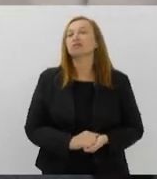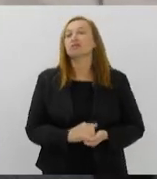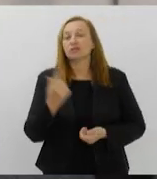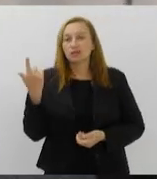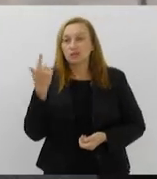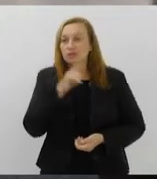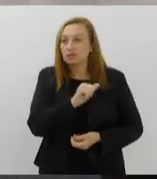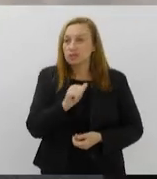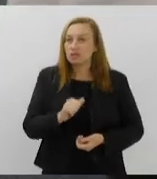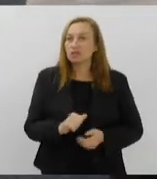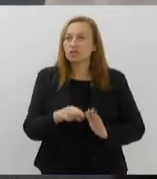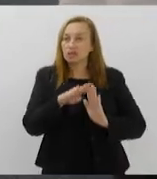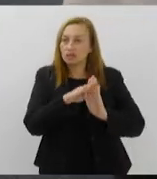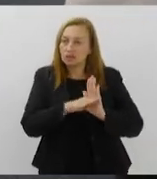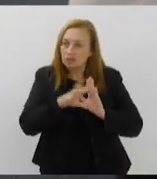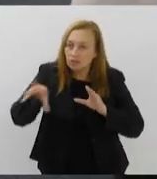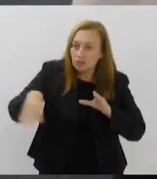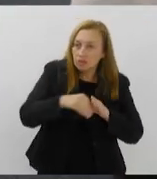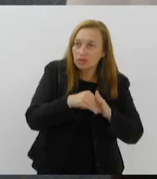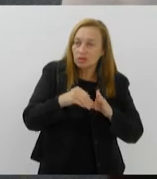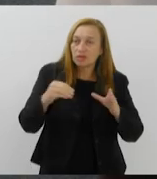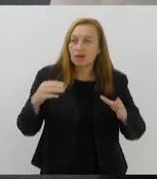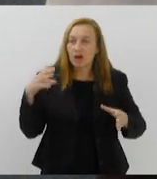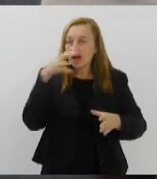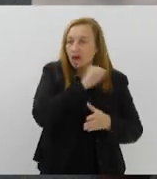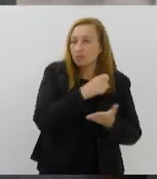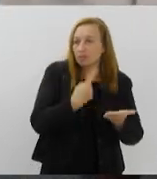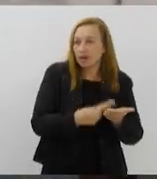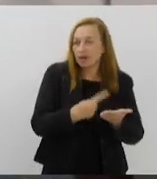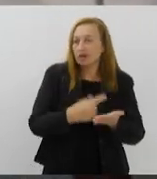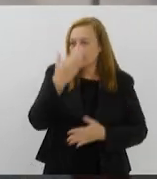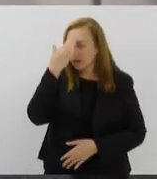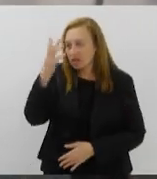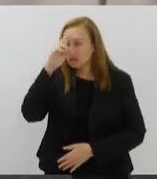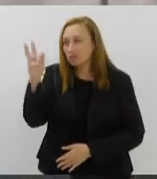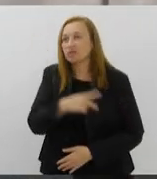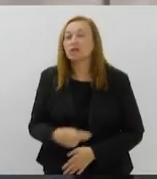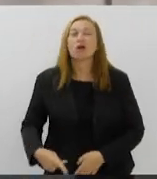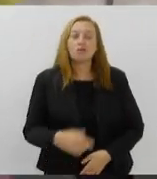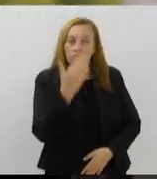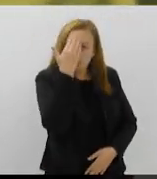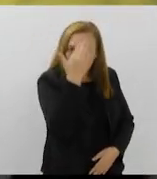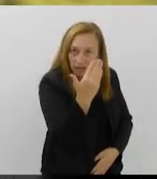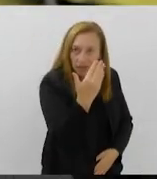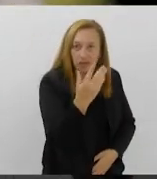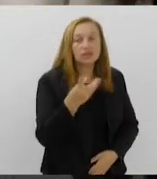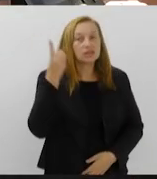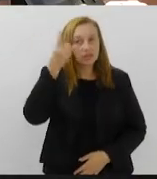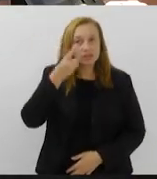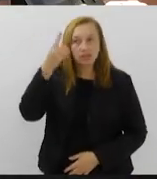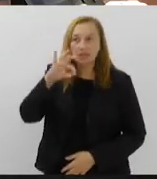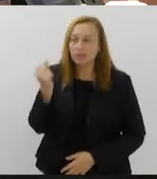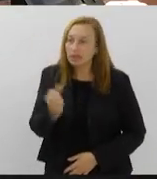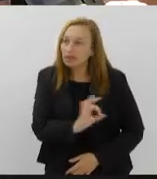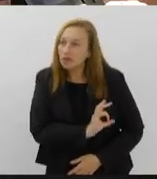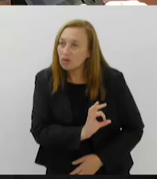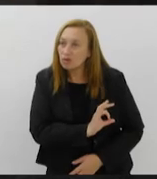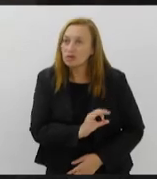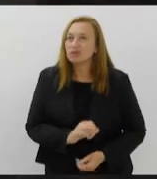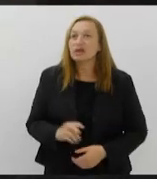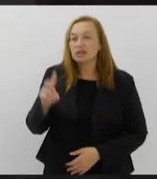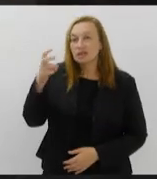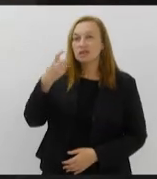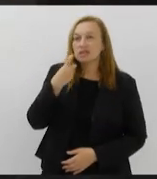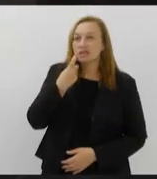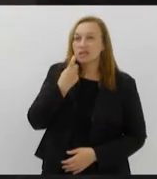conseguir que essa agenda seja imediatamente remarcada. Obrigada, obrigado, presidente. Obrigada, Sua Excelência, deputada Marta Rocha. Na